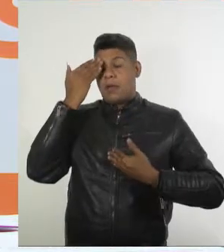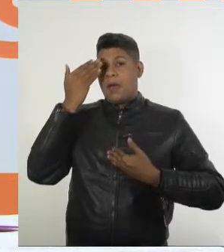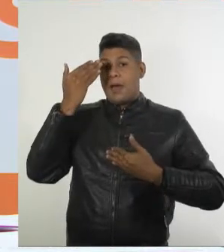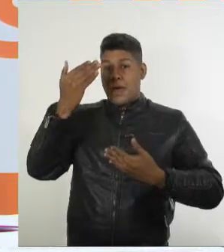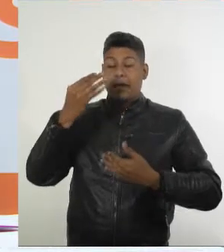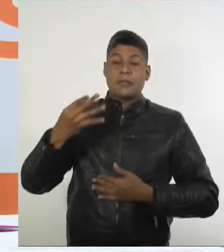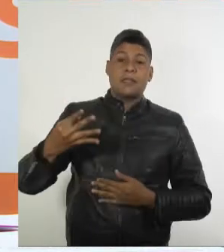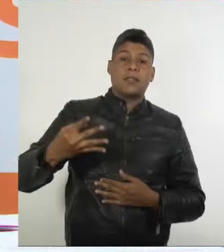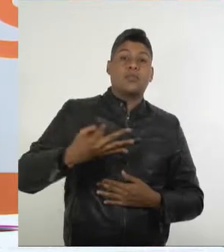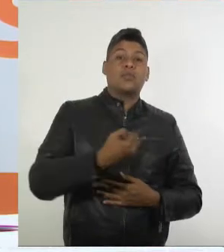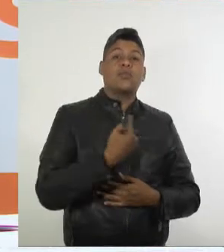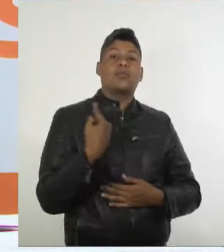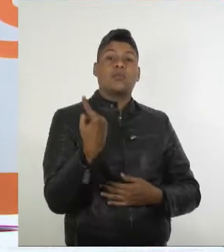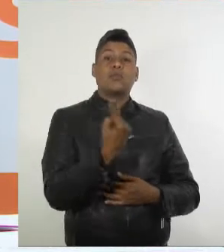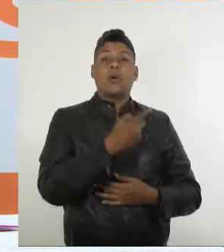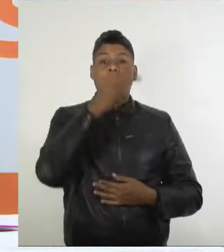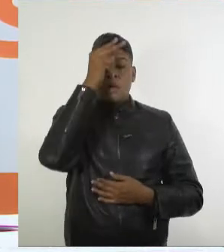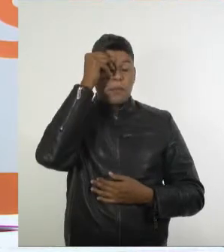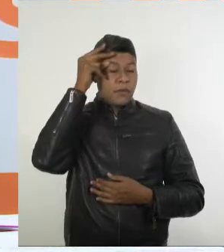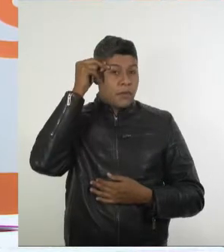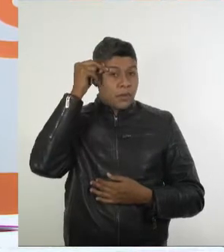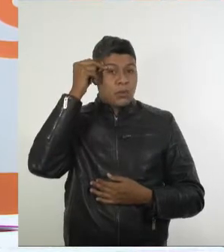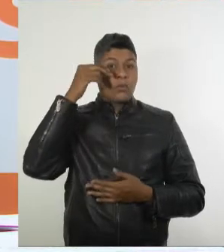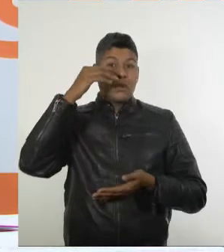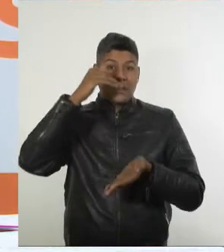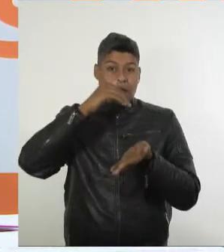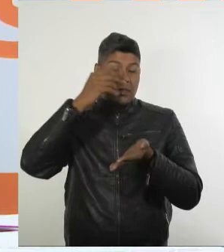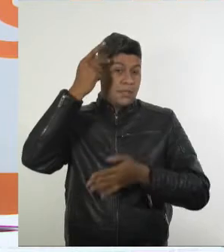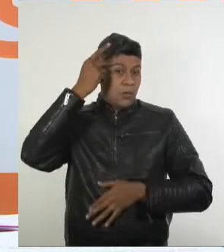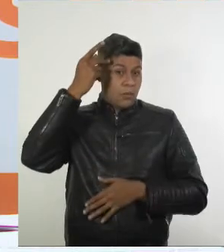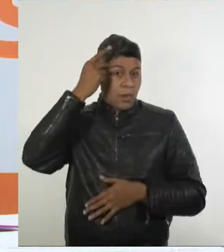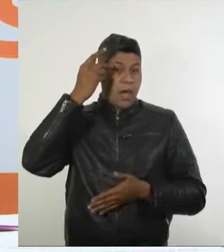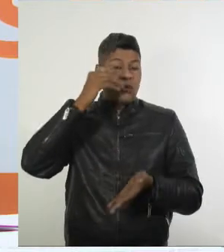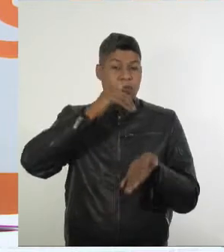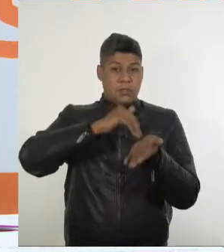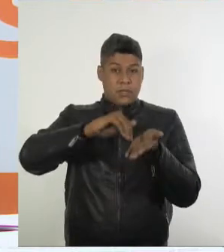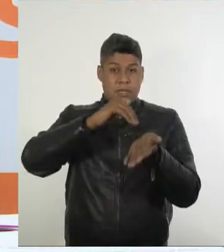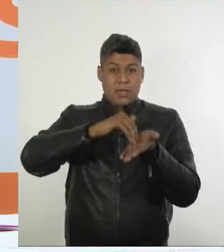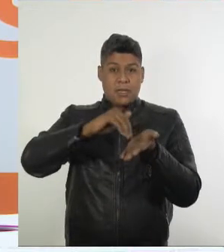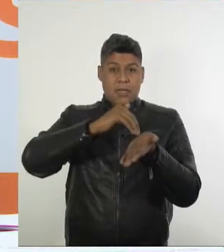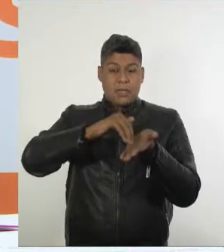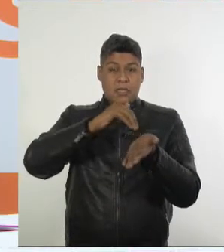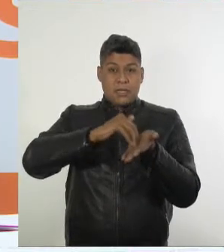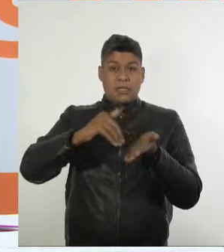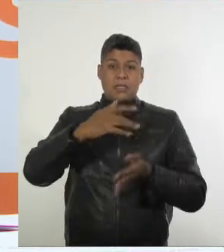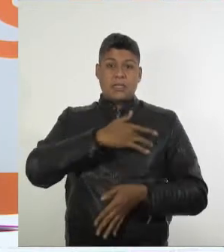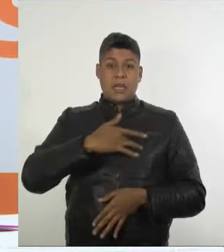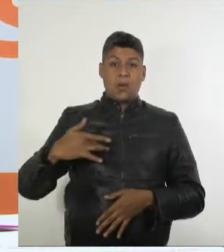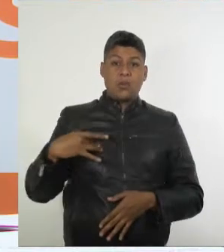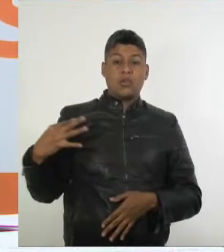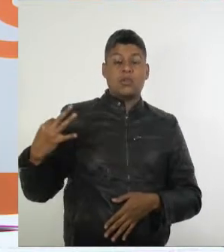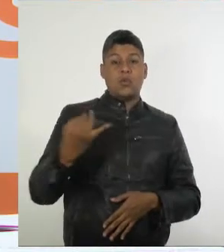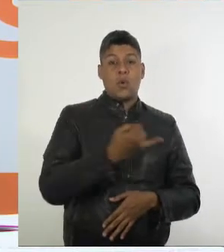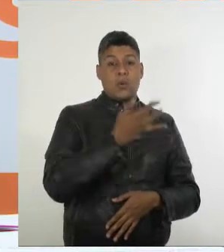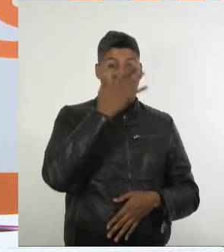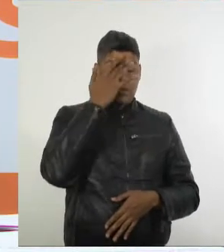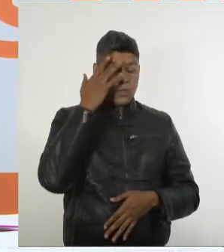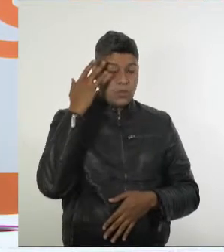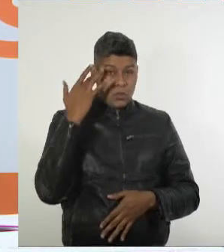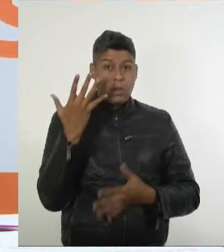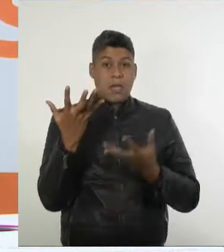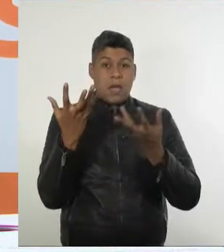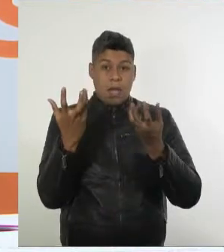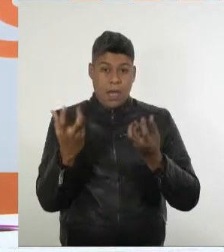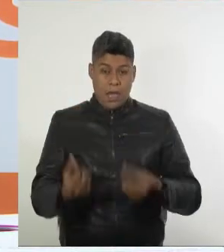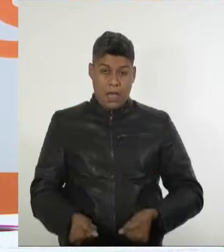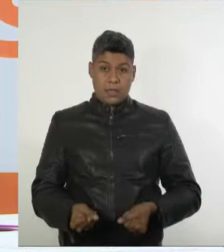e todos nós da Prefeitura de São Paulo, da Secretaria de Saúde, os vereadores, toda a população agradece a grande adesão da